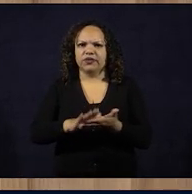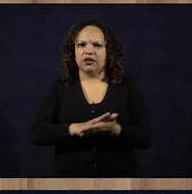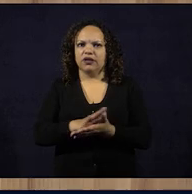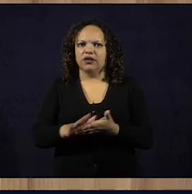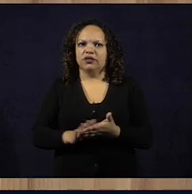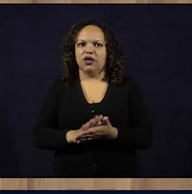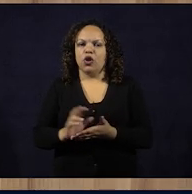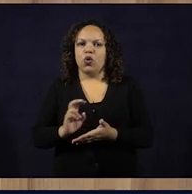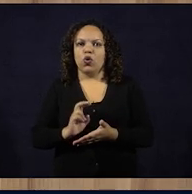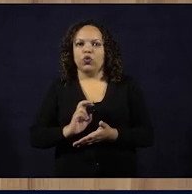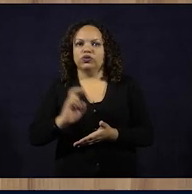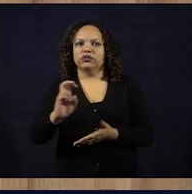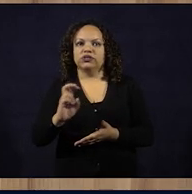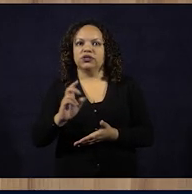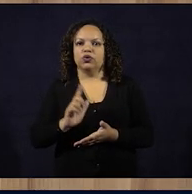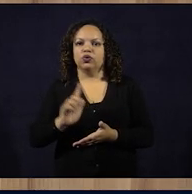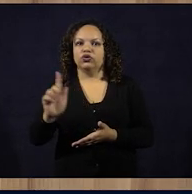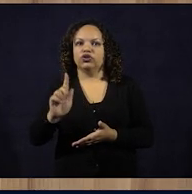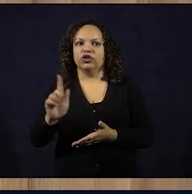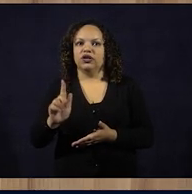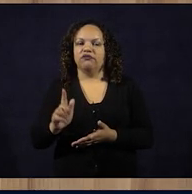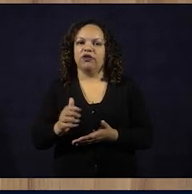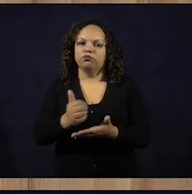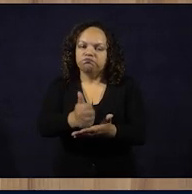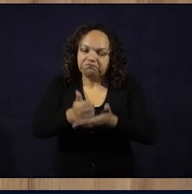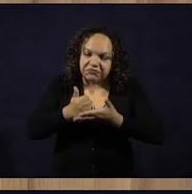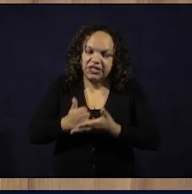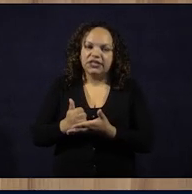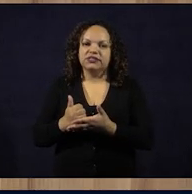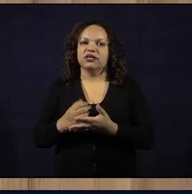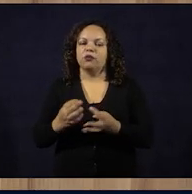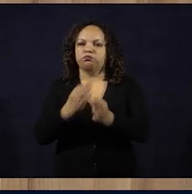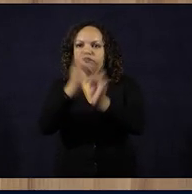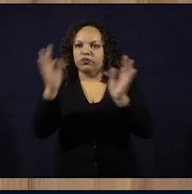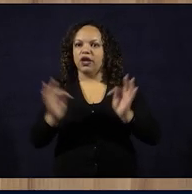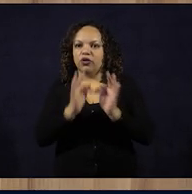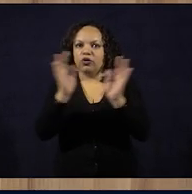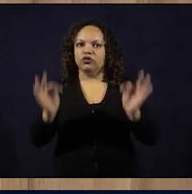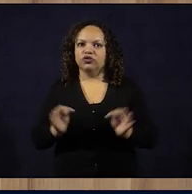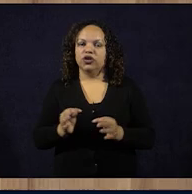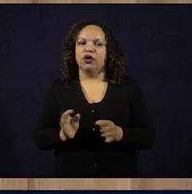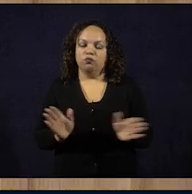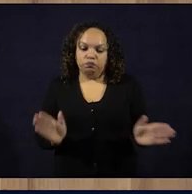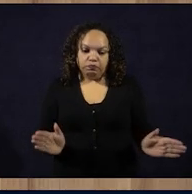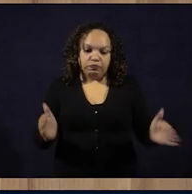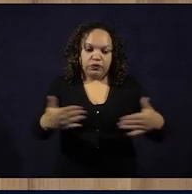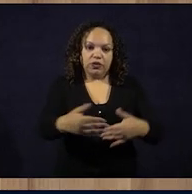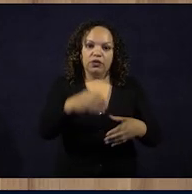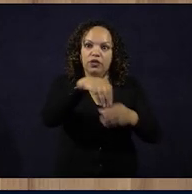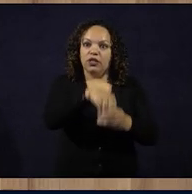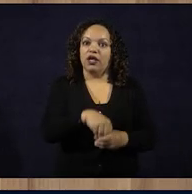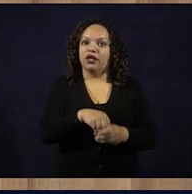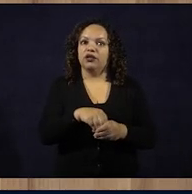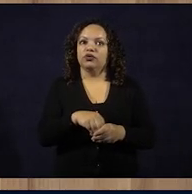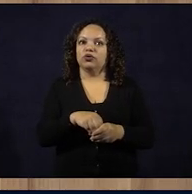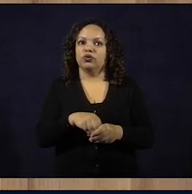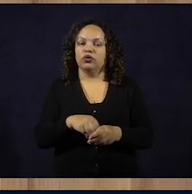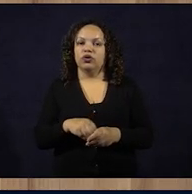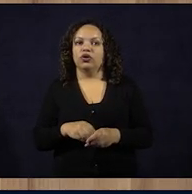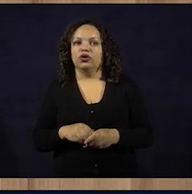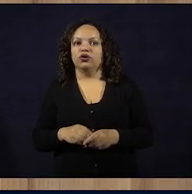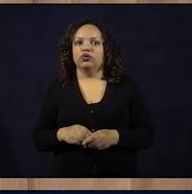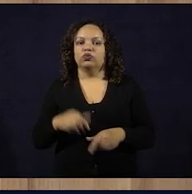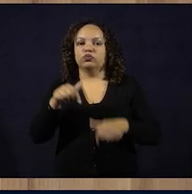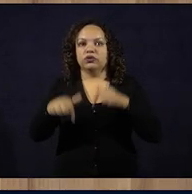5g vai trazer todo esse tipo de tecnologia para que você dentro do seu escritório consiga monitorar tudo então